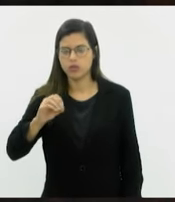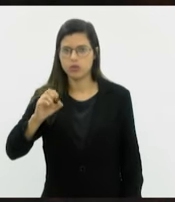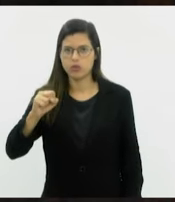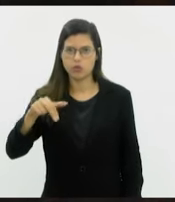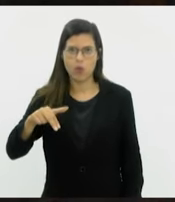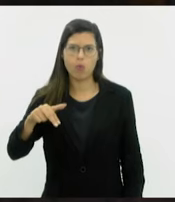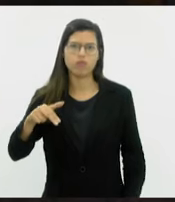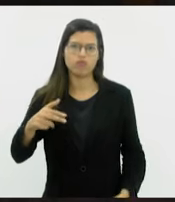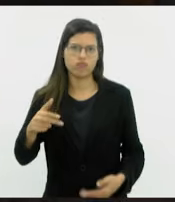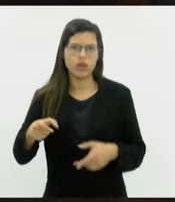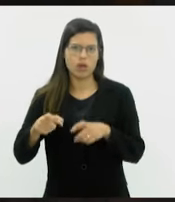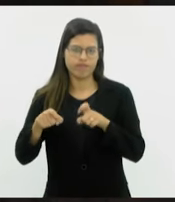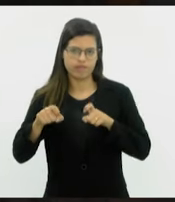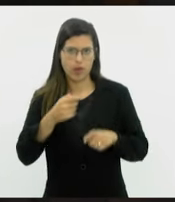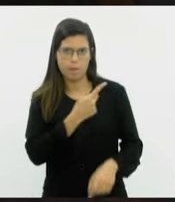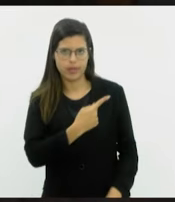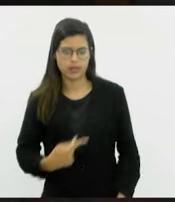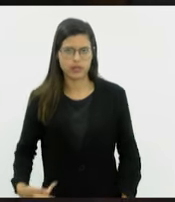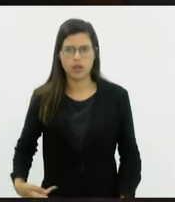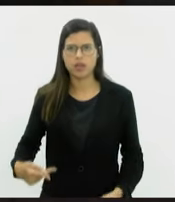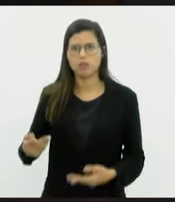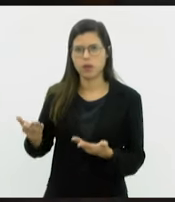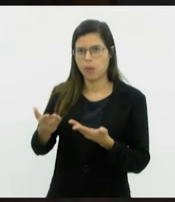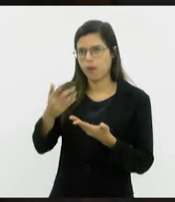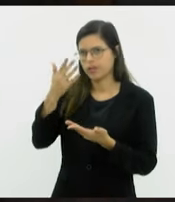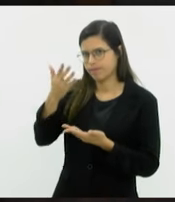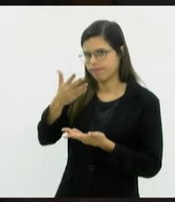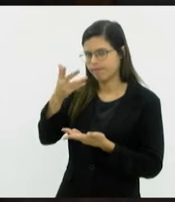que eu possa ocupar a tribuna.